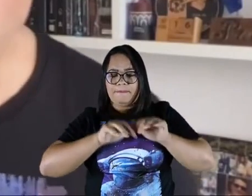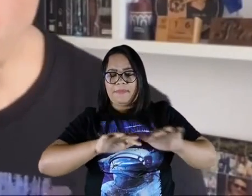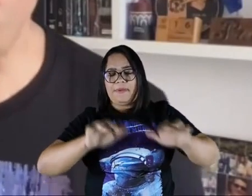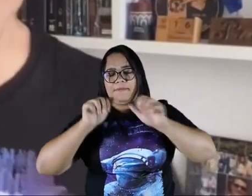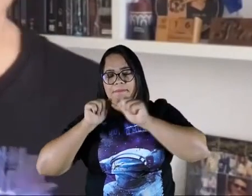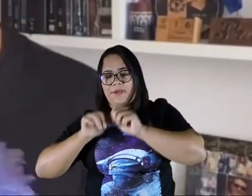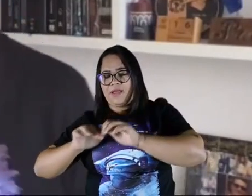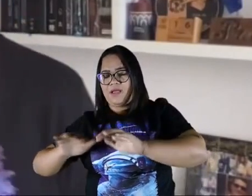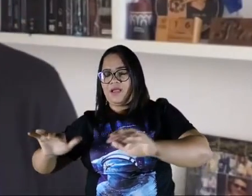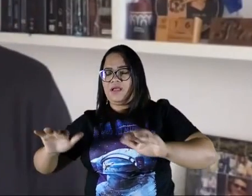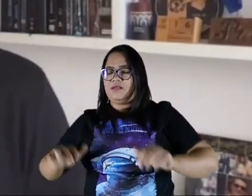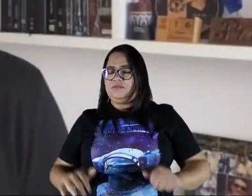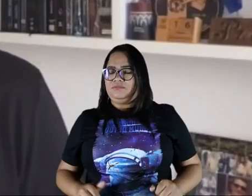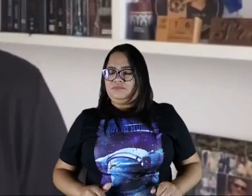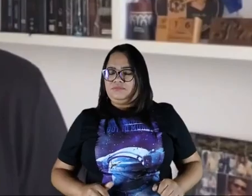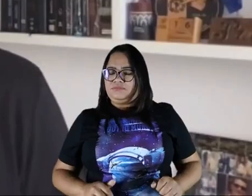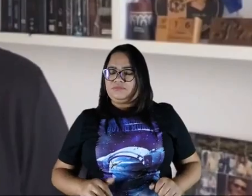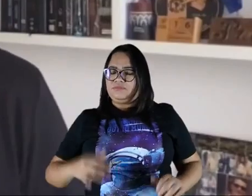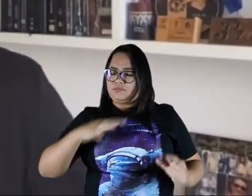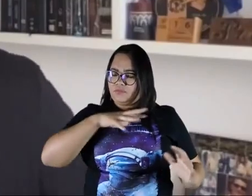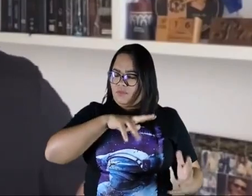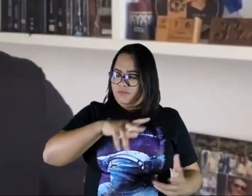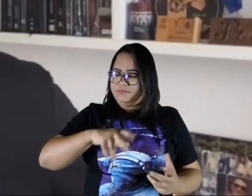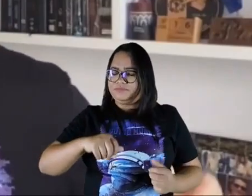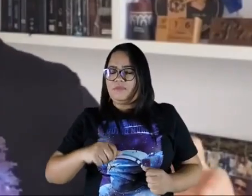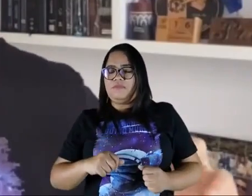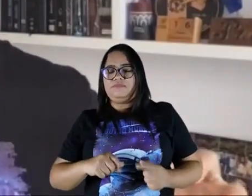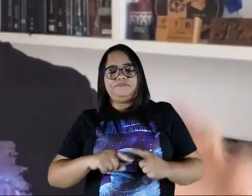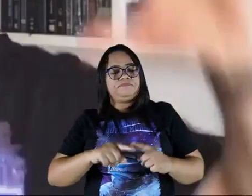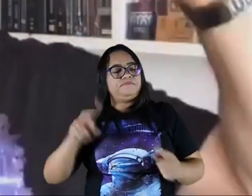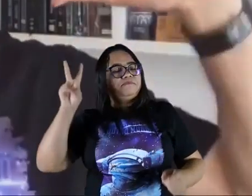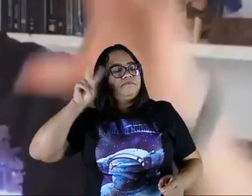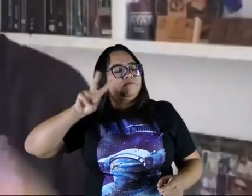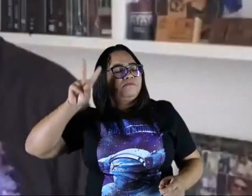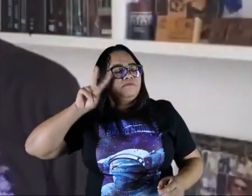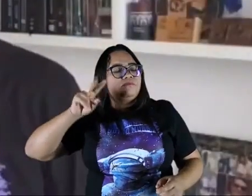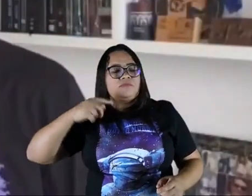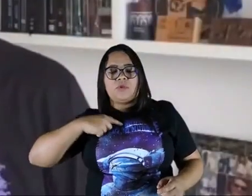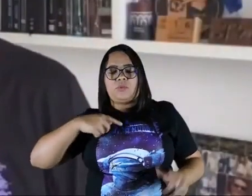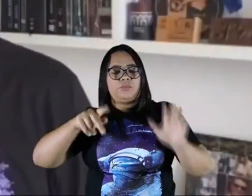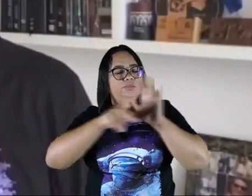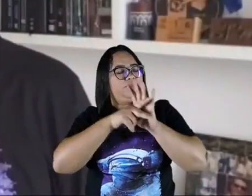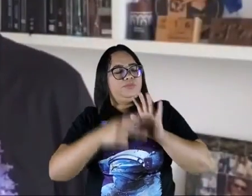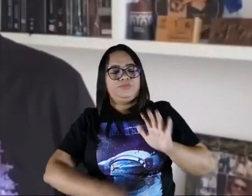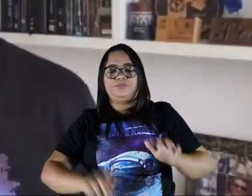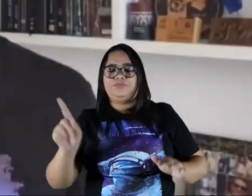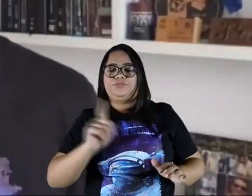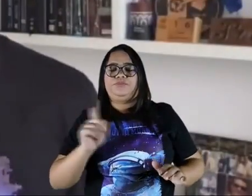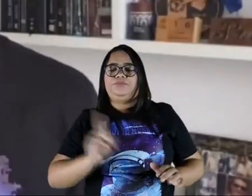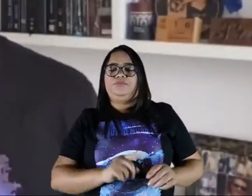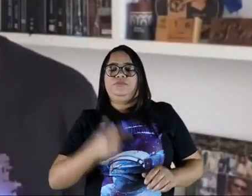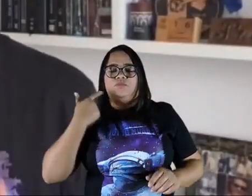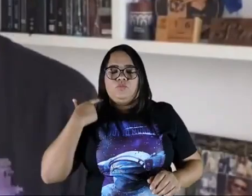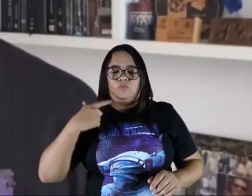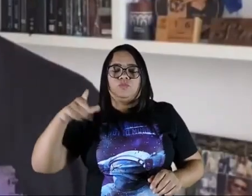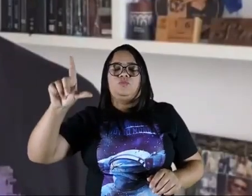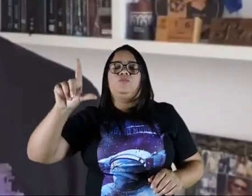vida aqui como forasteiro, mas com os olhos fitos no céu.